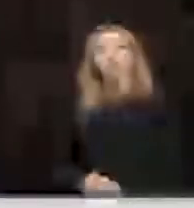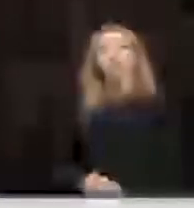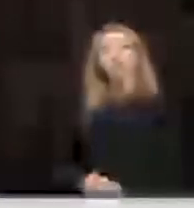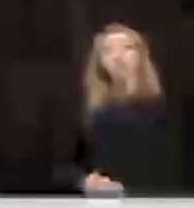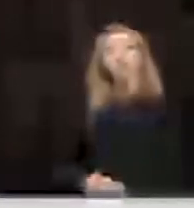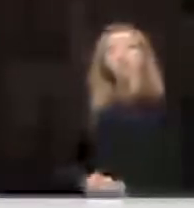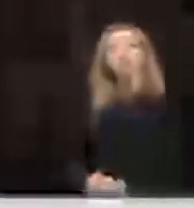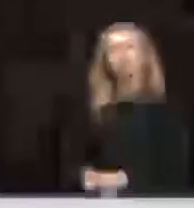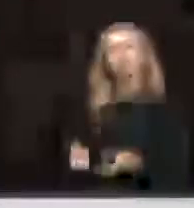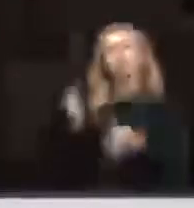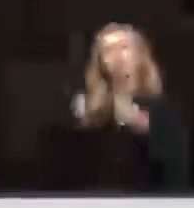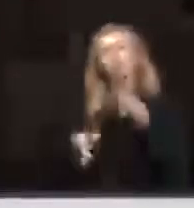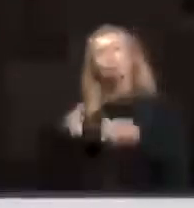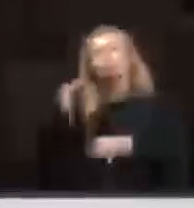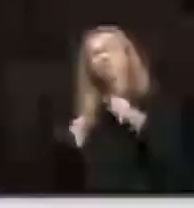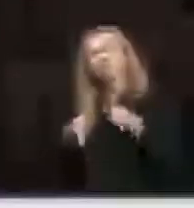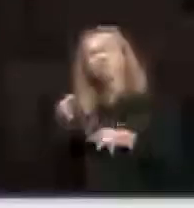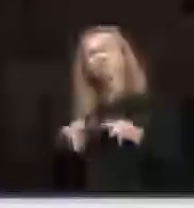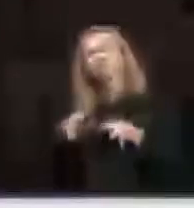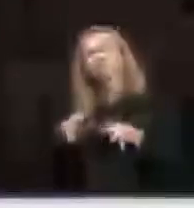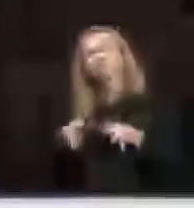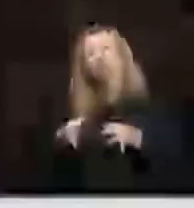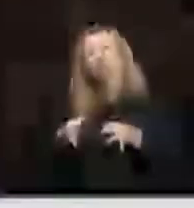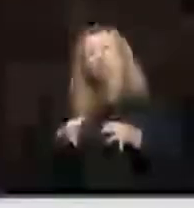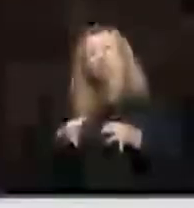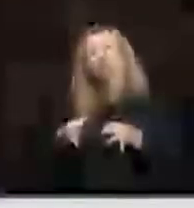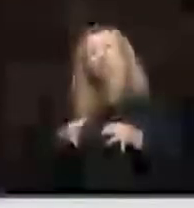que o juiz que deliberou,